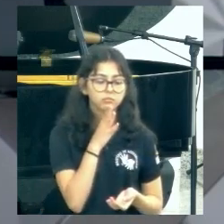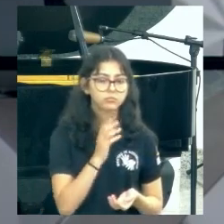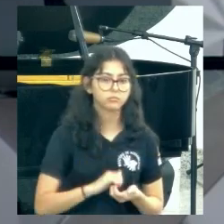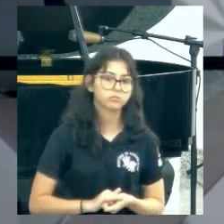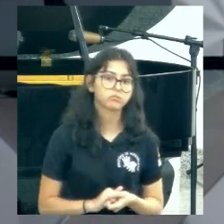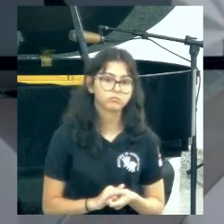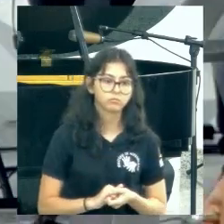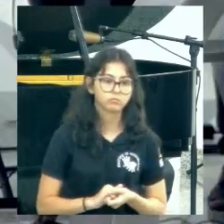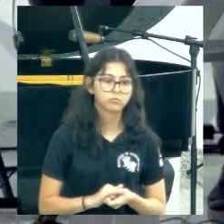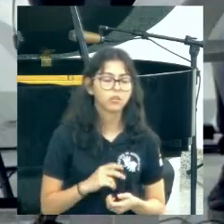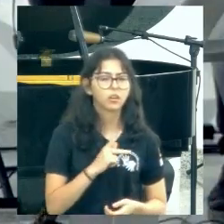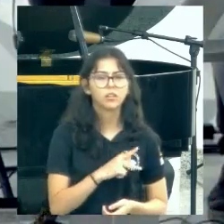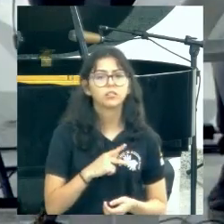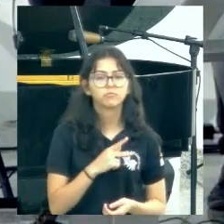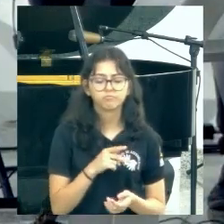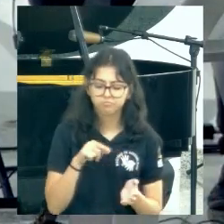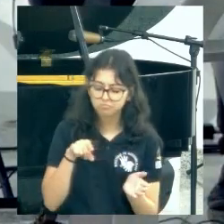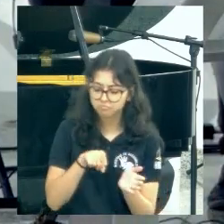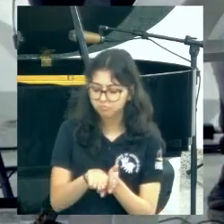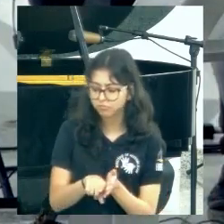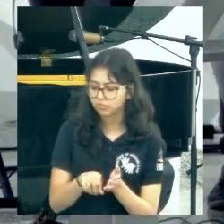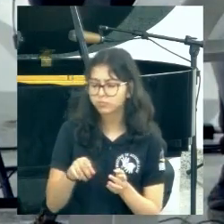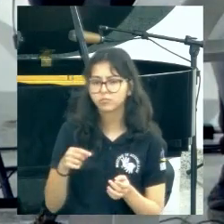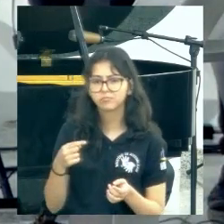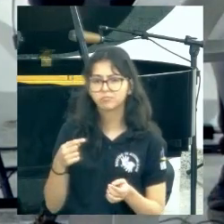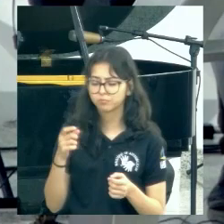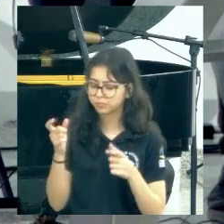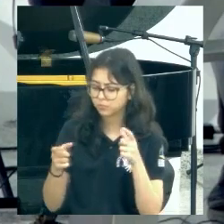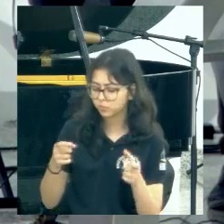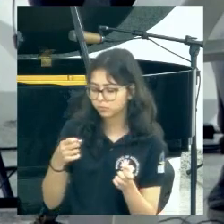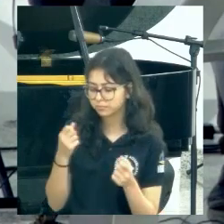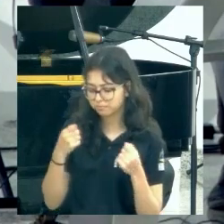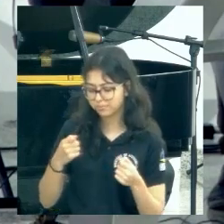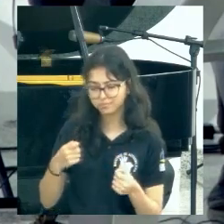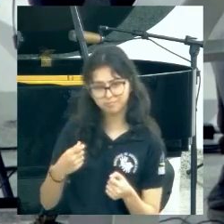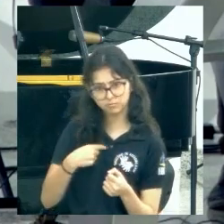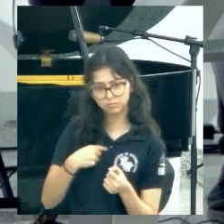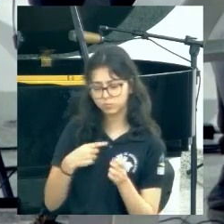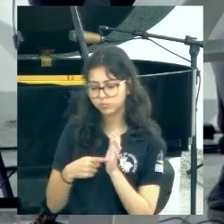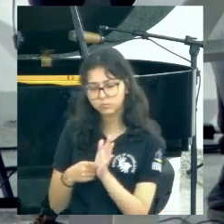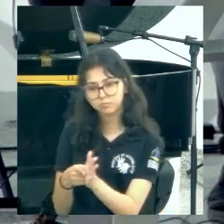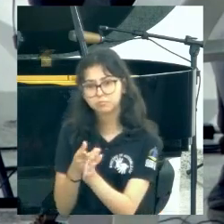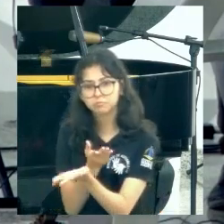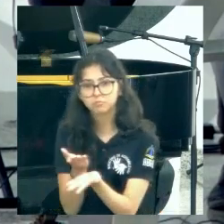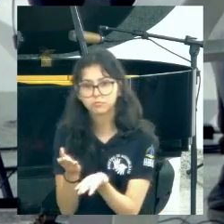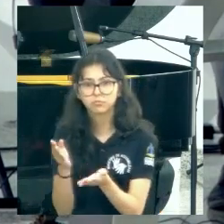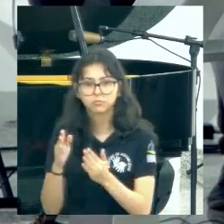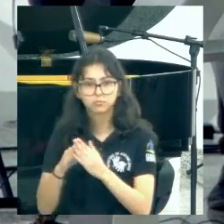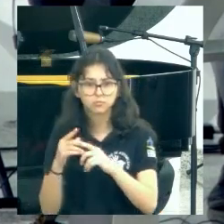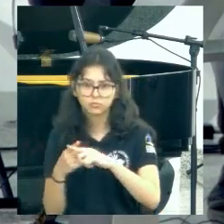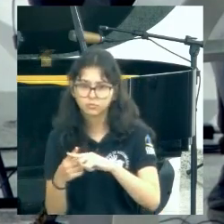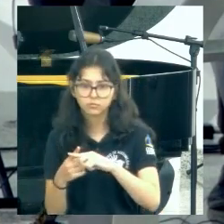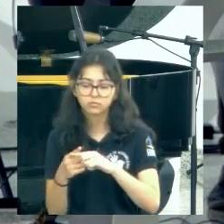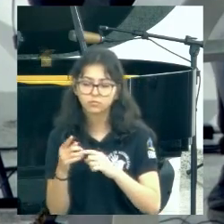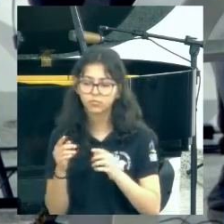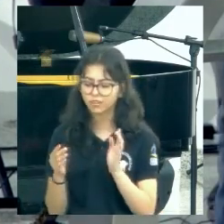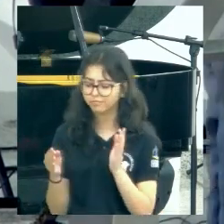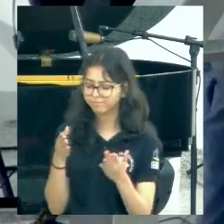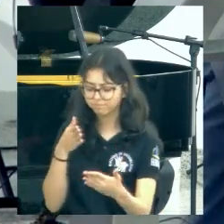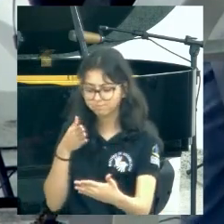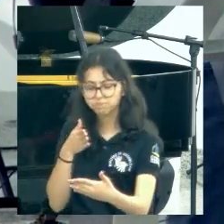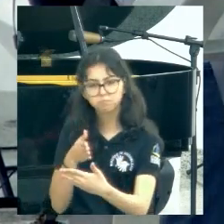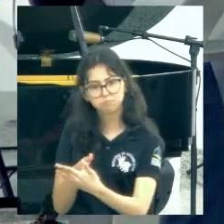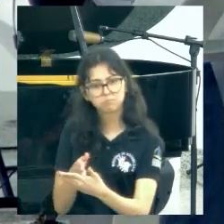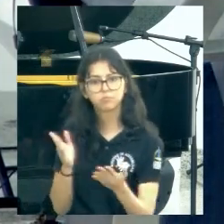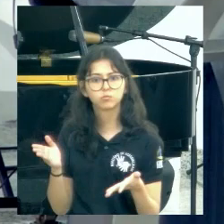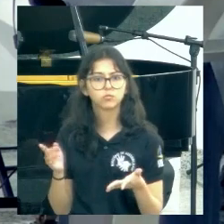nós ficamos estranhos? Será que você até hoje não percebeu o quanto eu amo? Será que até agora